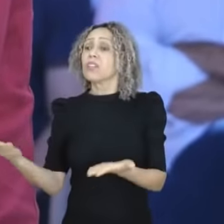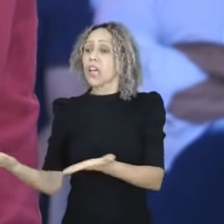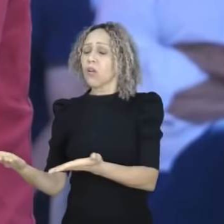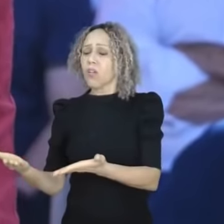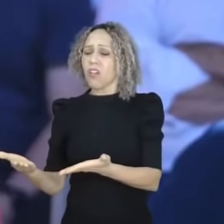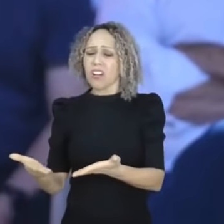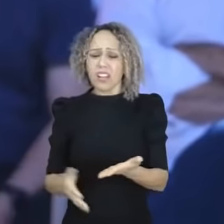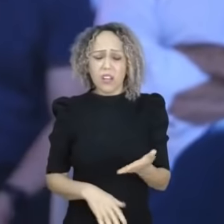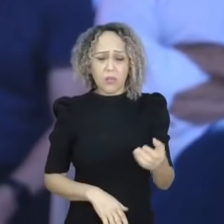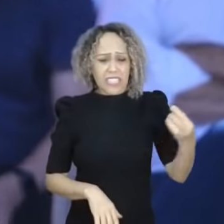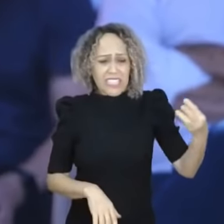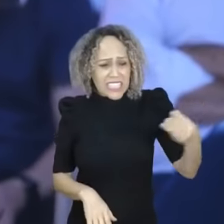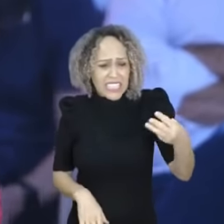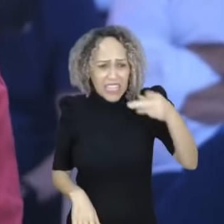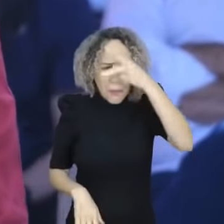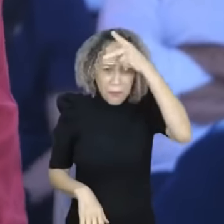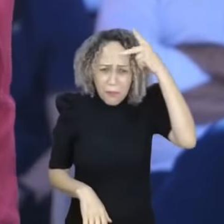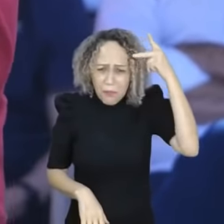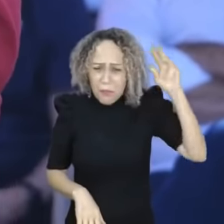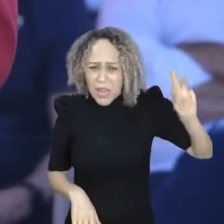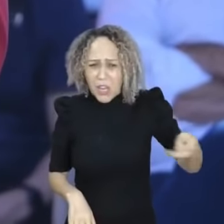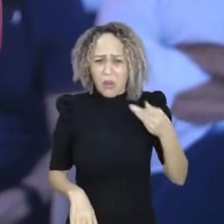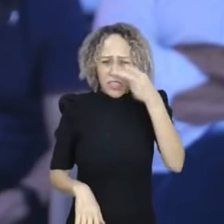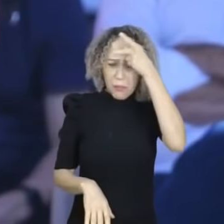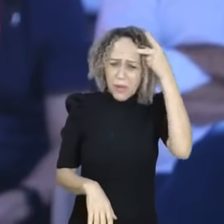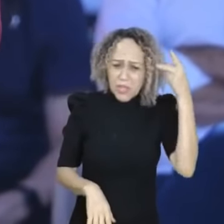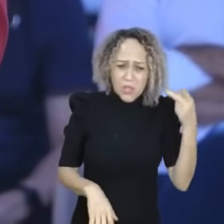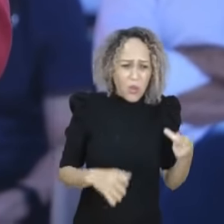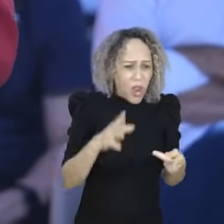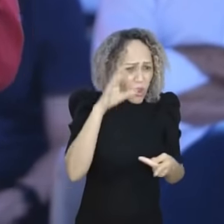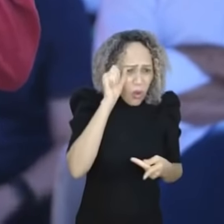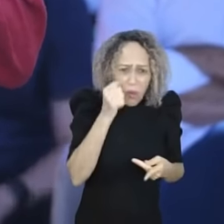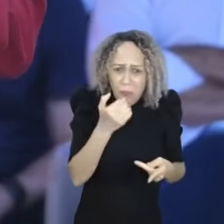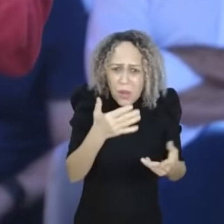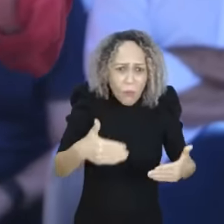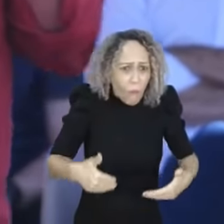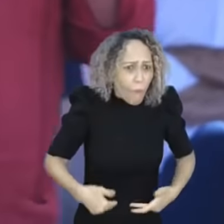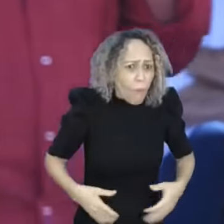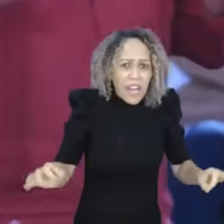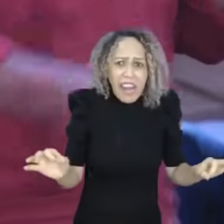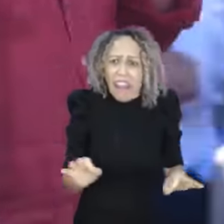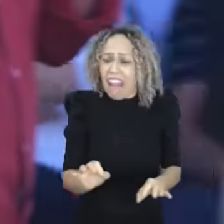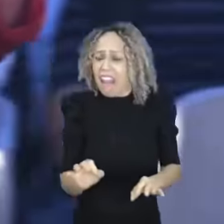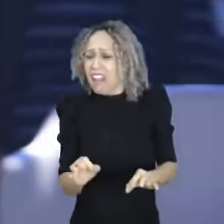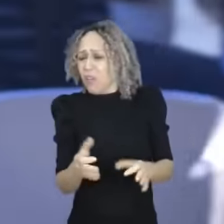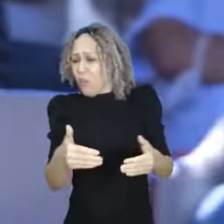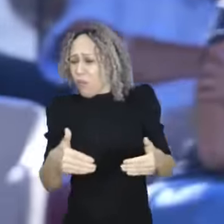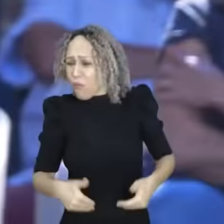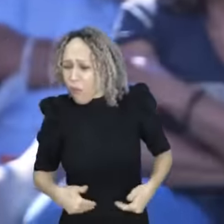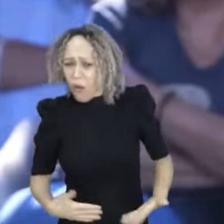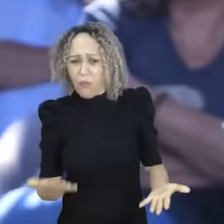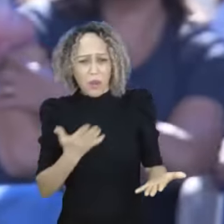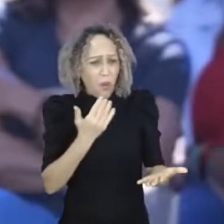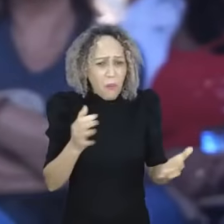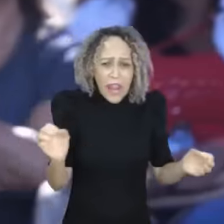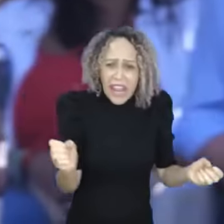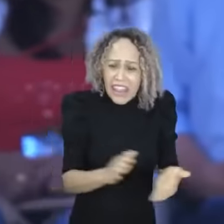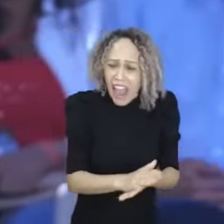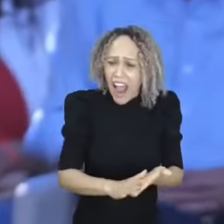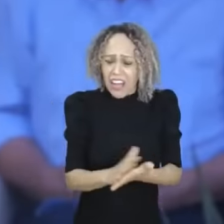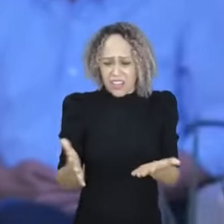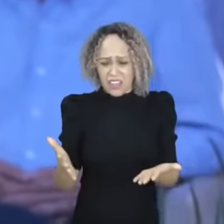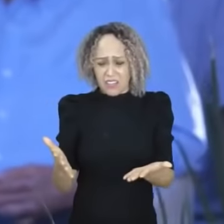pessoas têm algum problema de insuficiência alimentar. Olha, como é que se explica num país que é o terceiro produtor de alimento